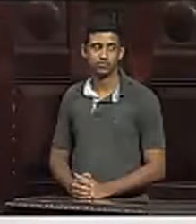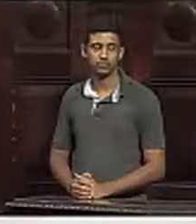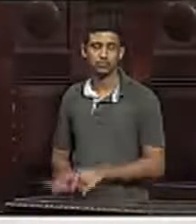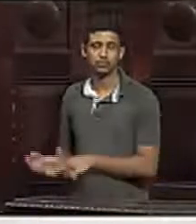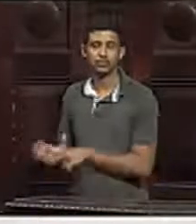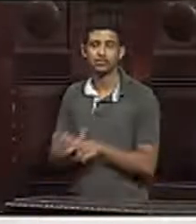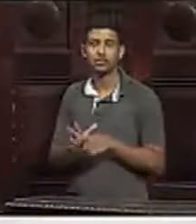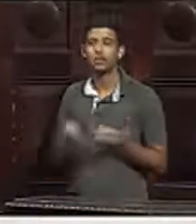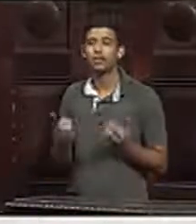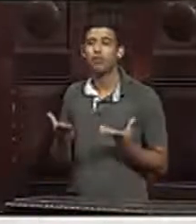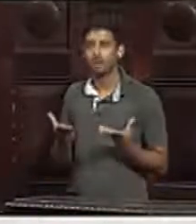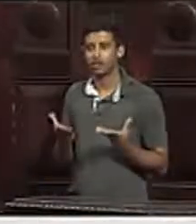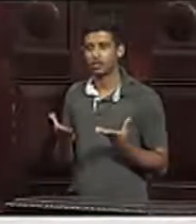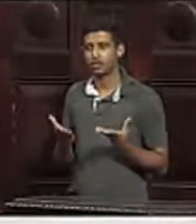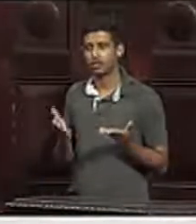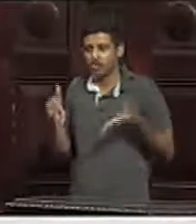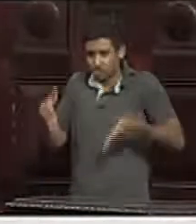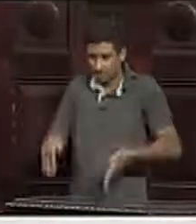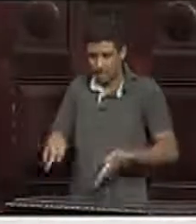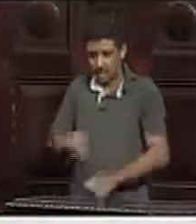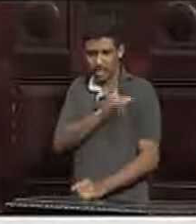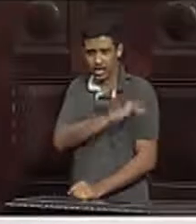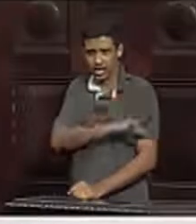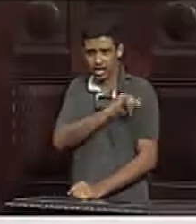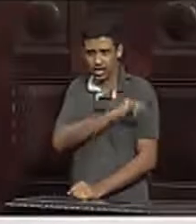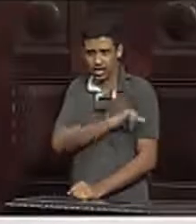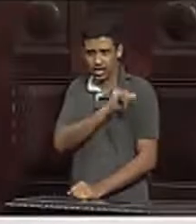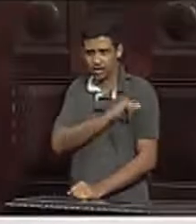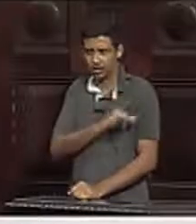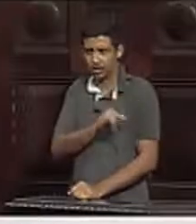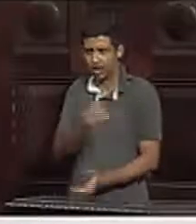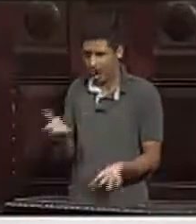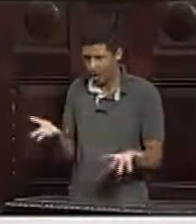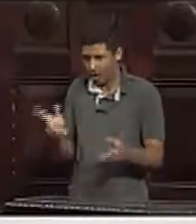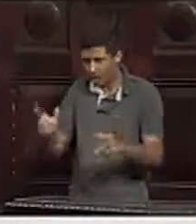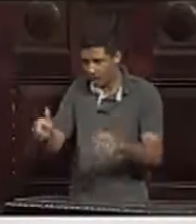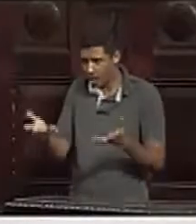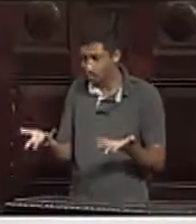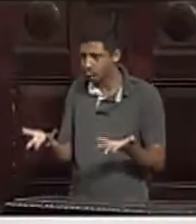não chegue ao Rio de Janeiro aquilo que vem chegando.